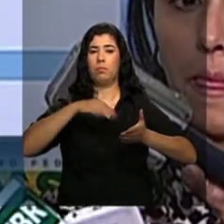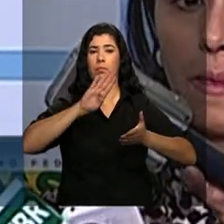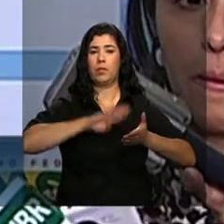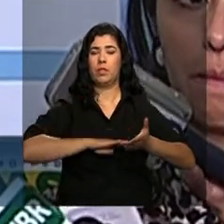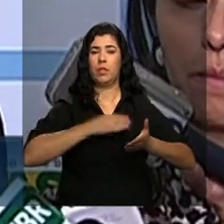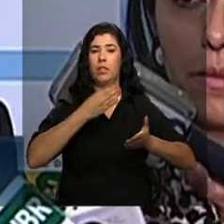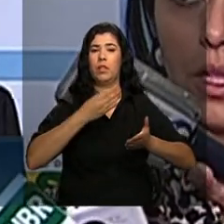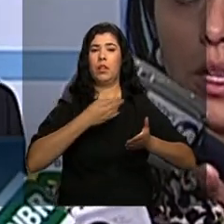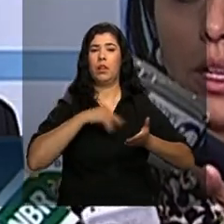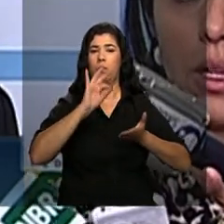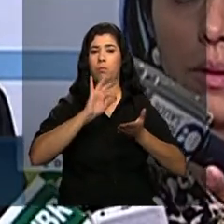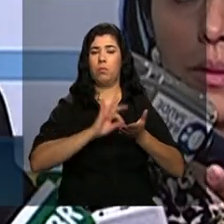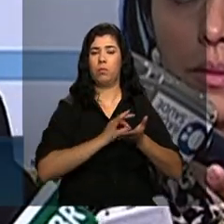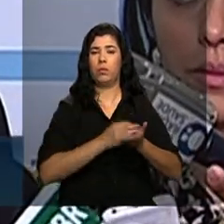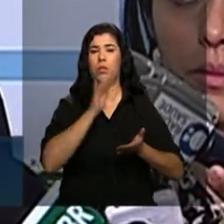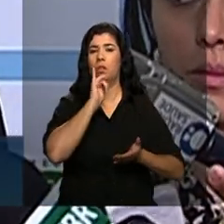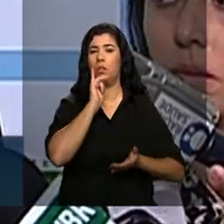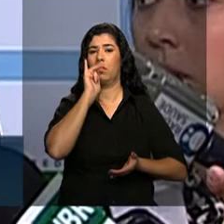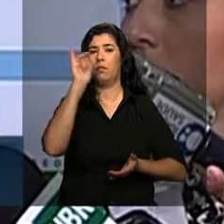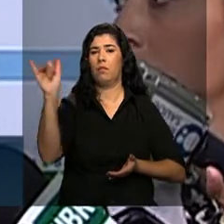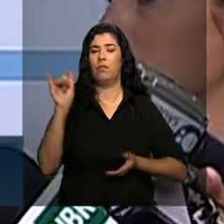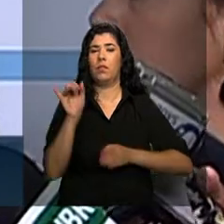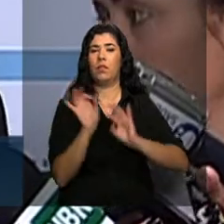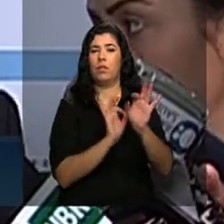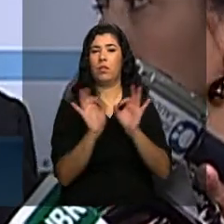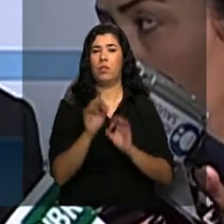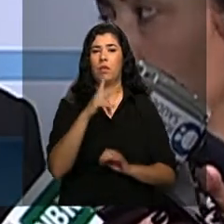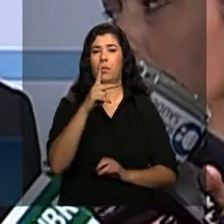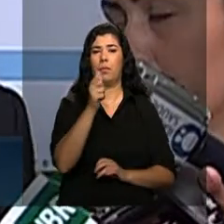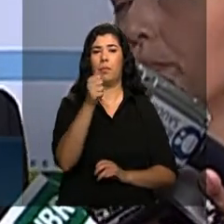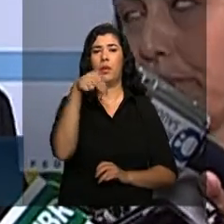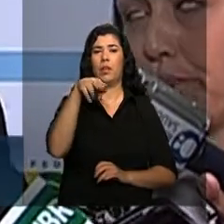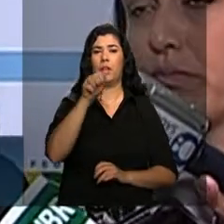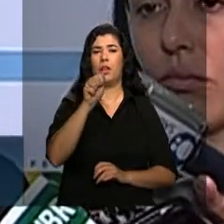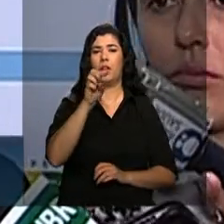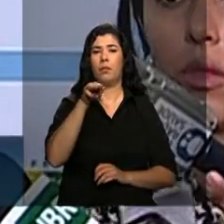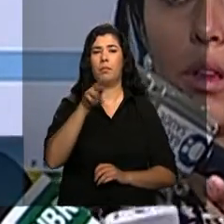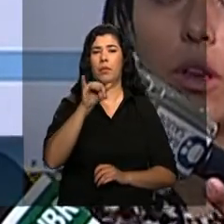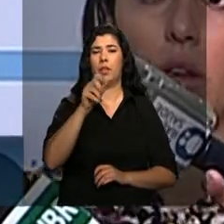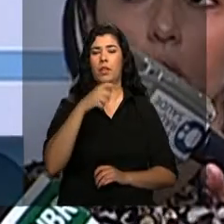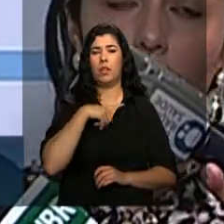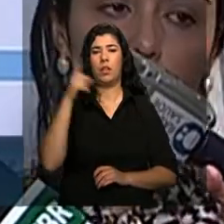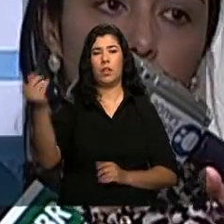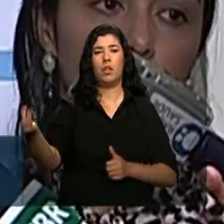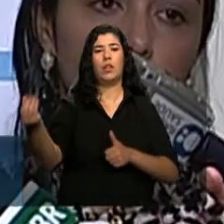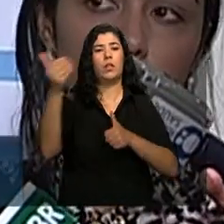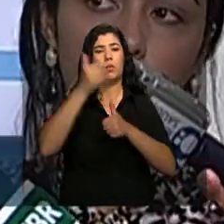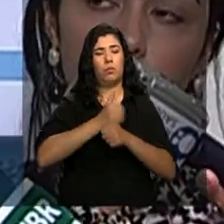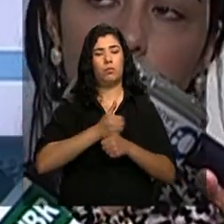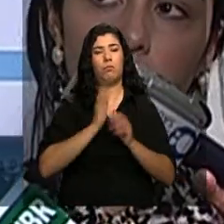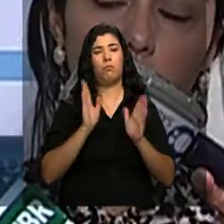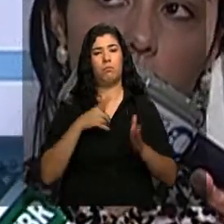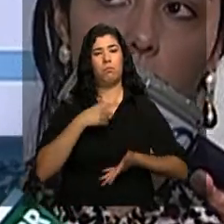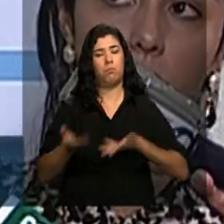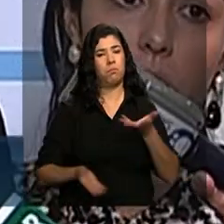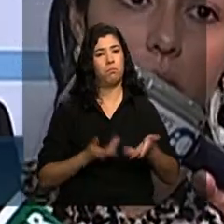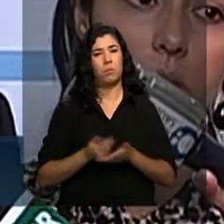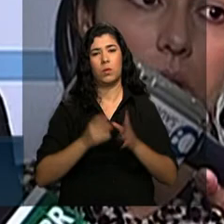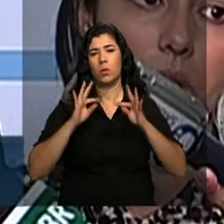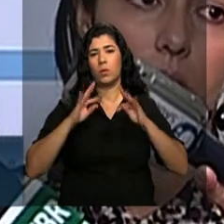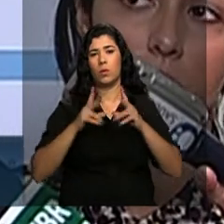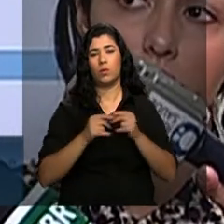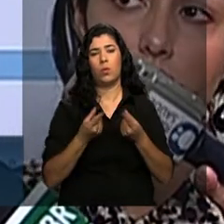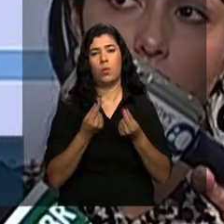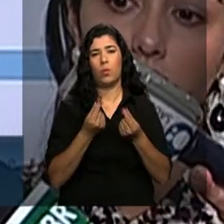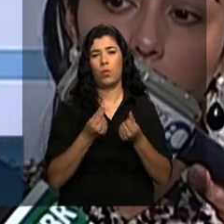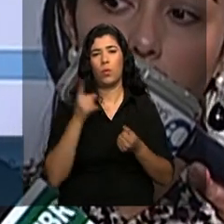do registro, comunicamos à Organização Pan-Americana e pedimos a reposição do profissional e somos atendidos. Inclusive com os custos todos por conta